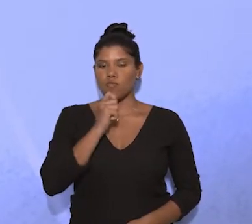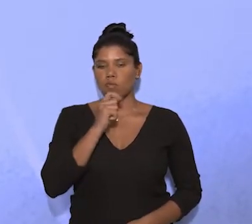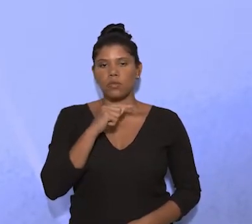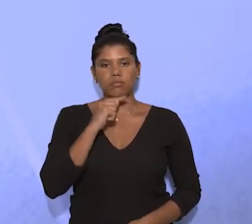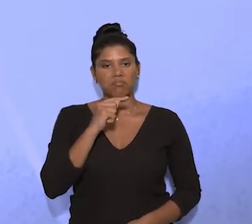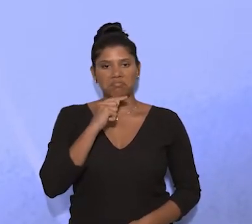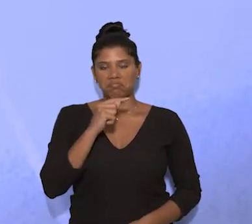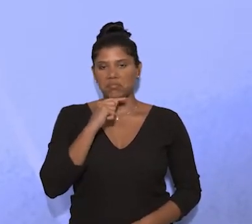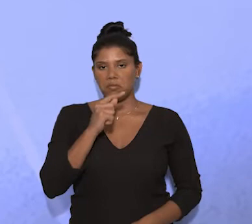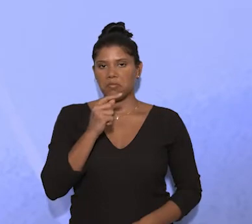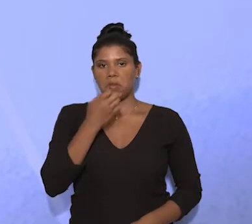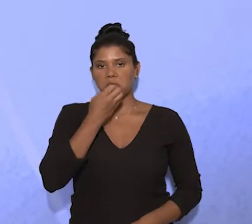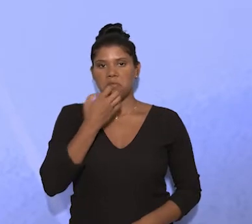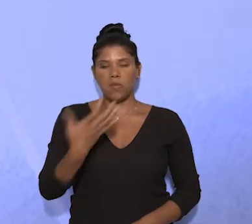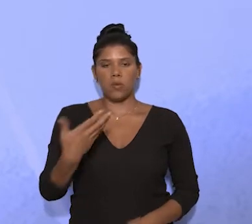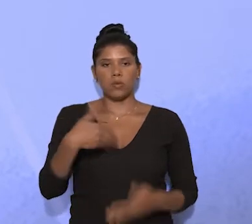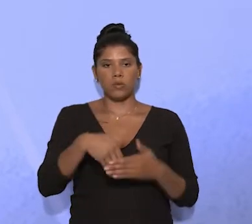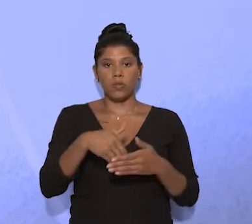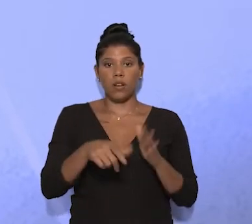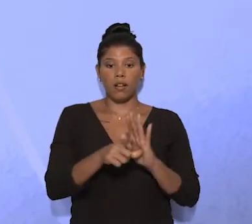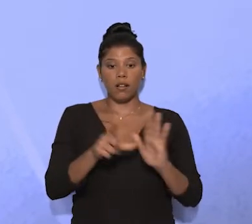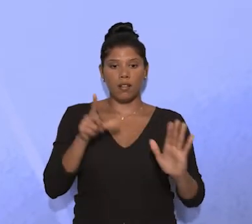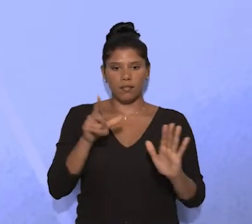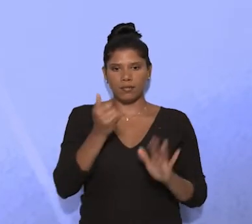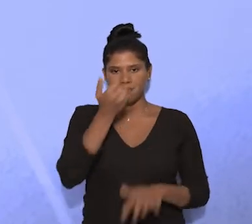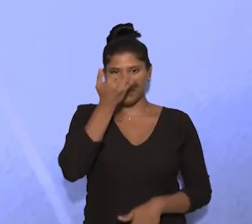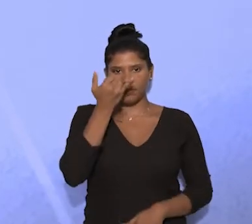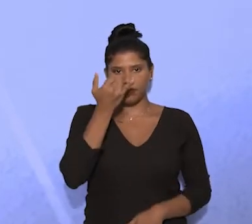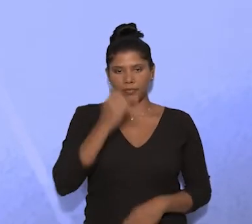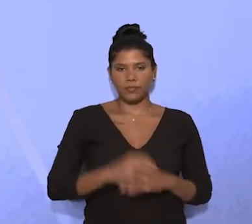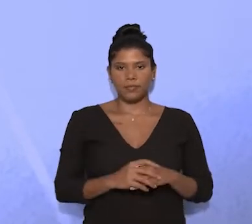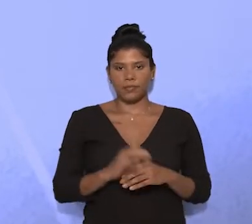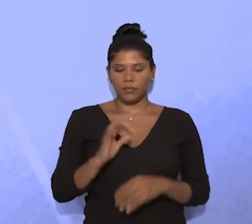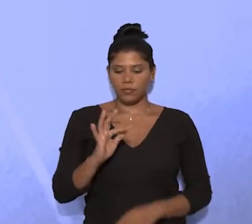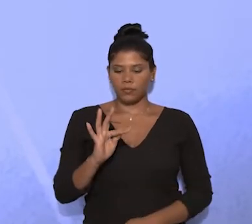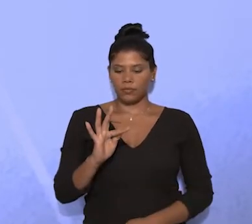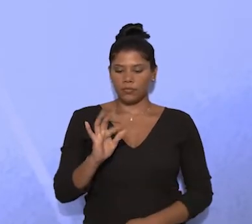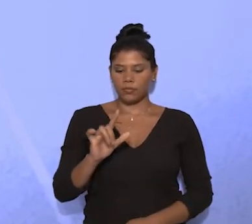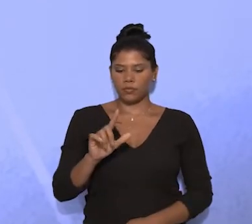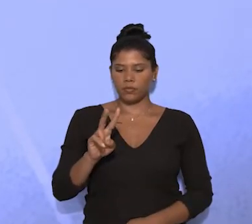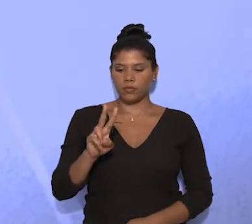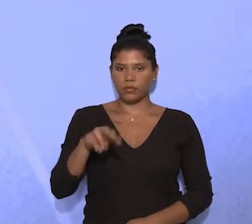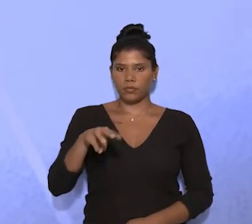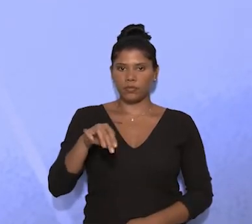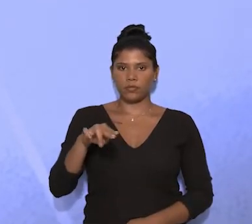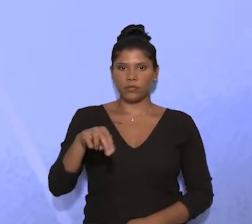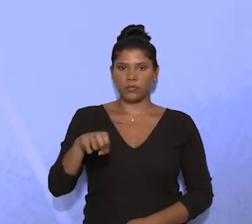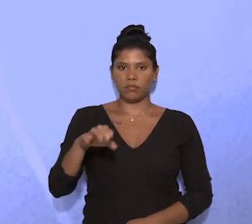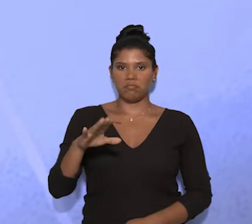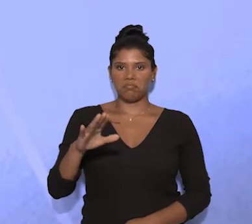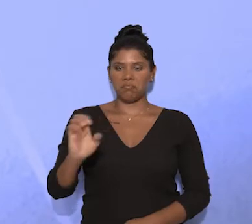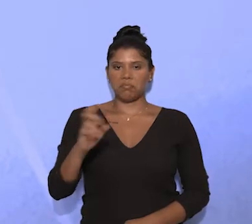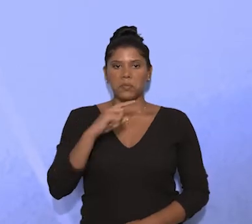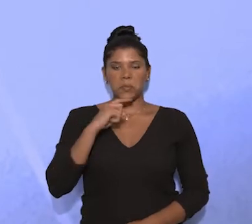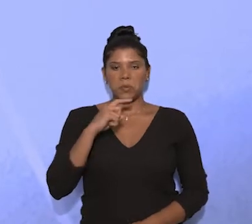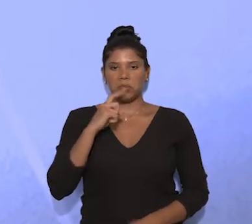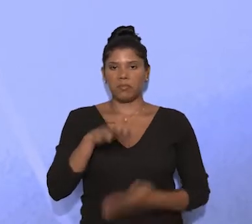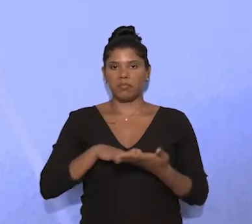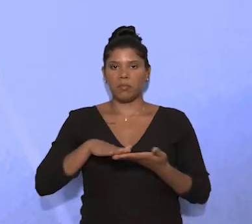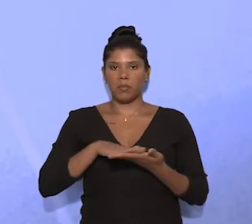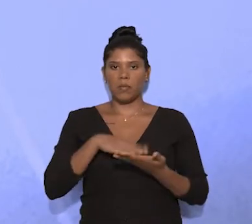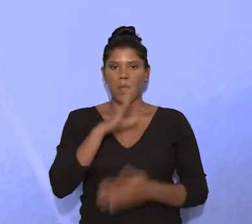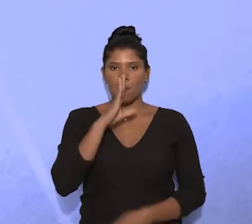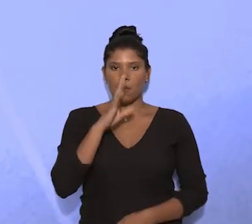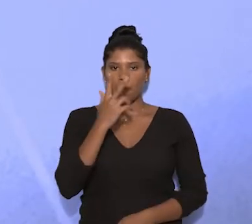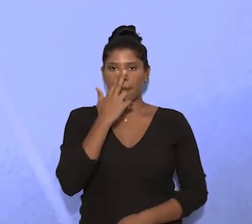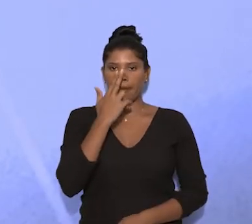aquele desempenho que vinha entregando antes de se contundir. No jogo contra o Fluminense foi completamente apagado, só apareceu numa bola, um gol que ele